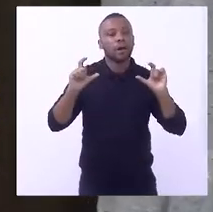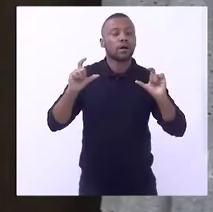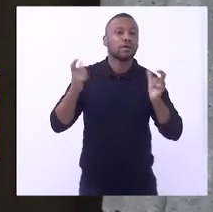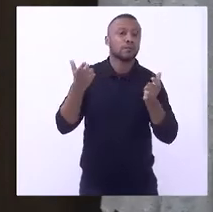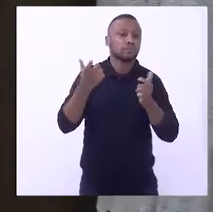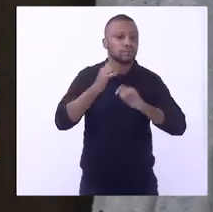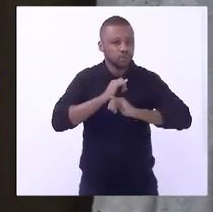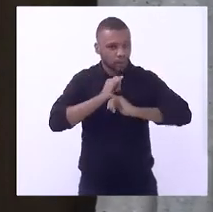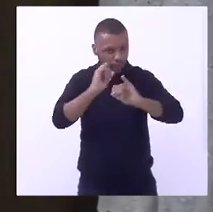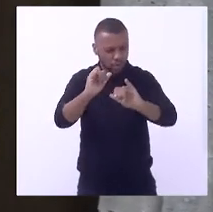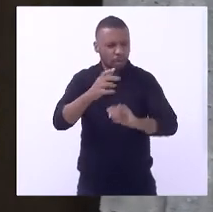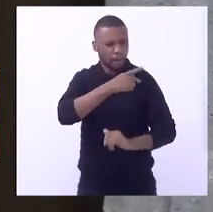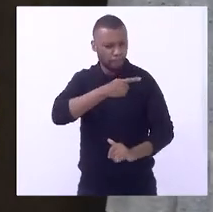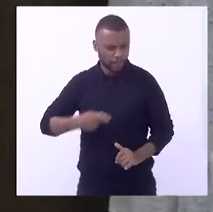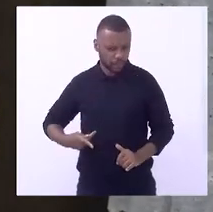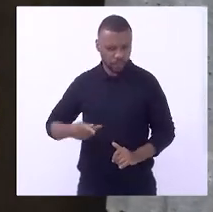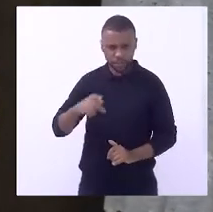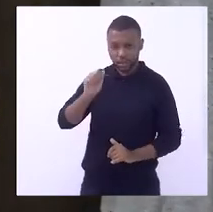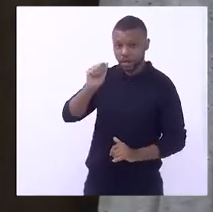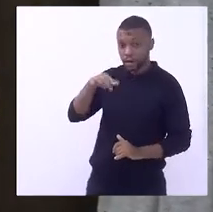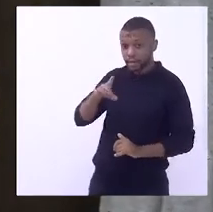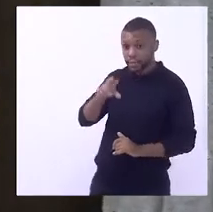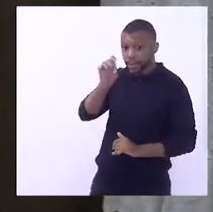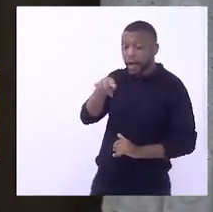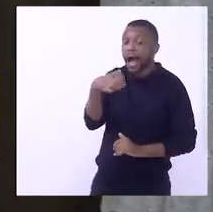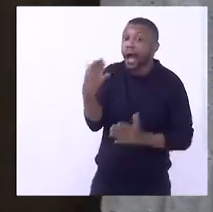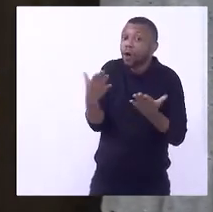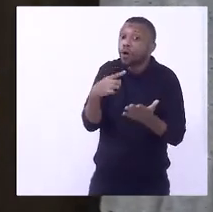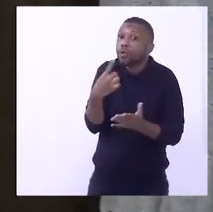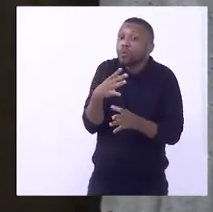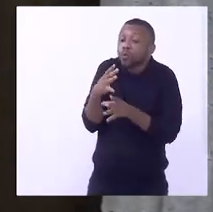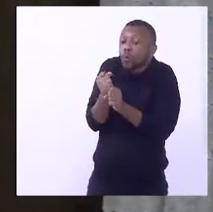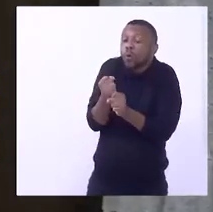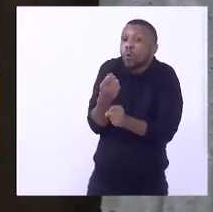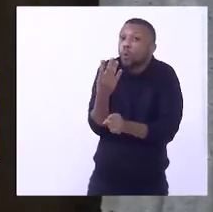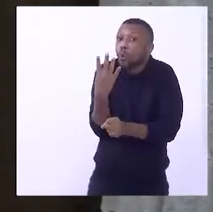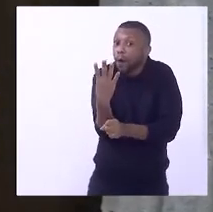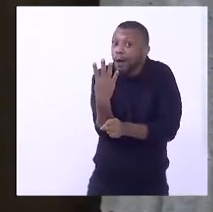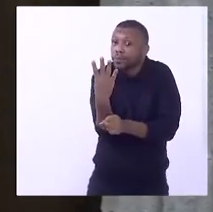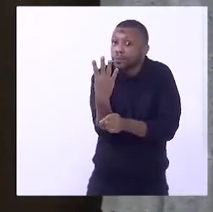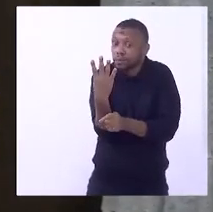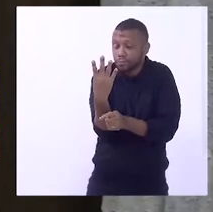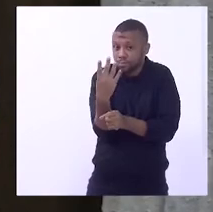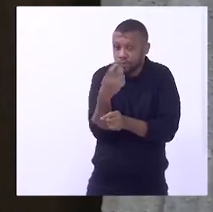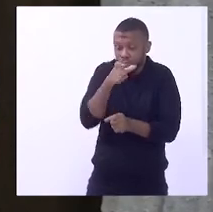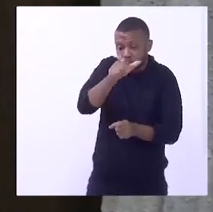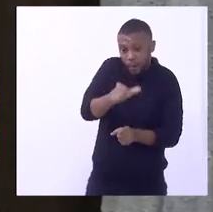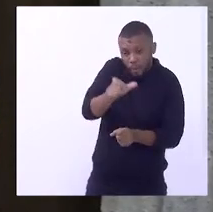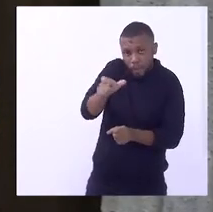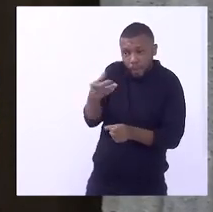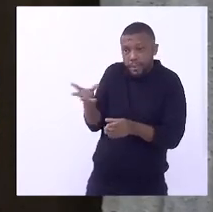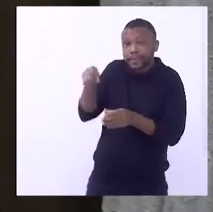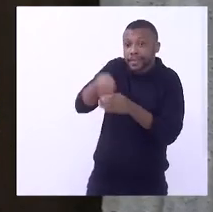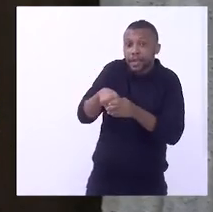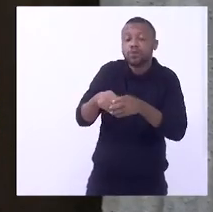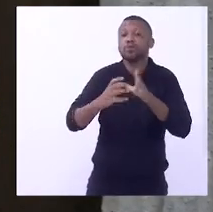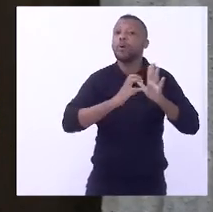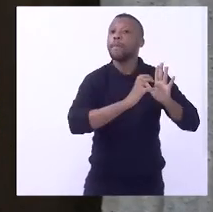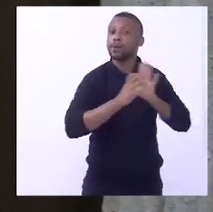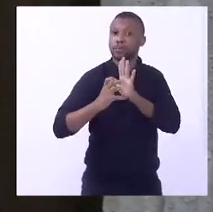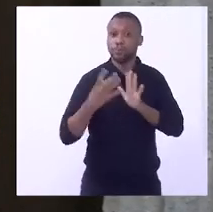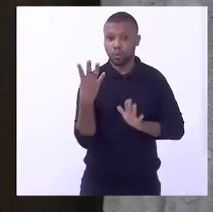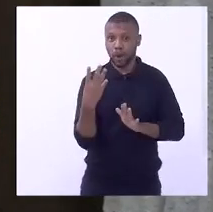presidente André Siciliano, os quatro, agora somos quatro componentes do PSB. Os quatro estão presentes, os